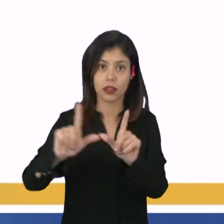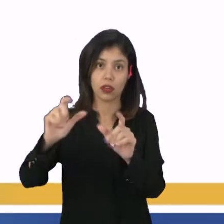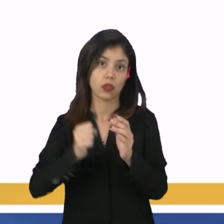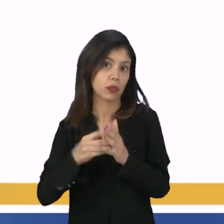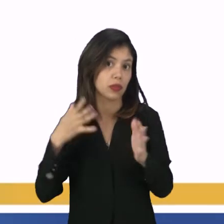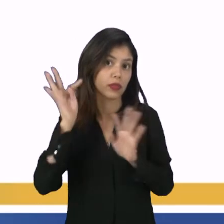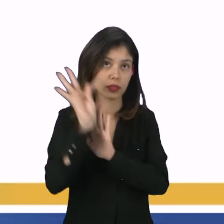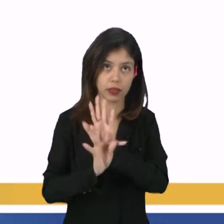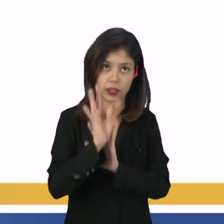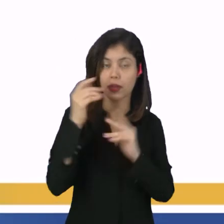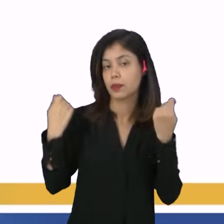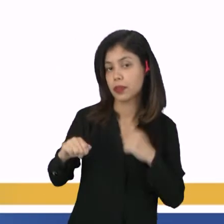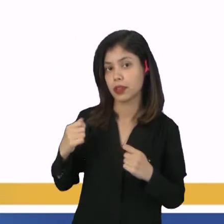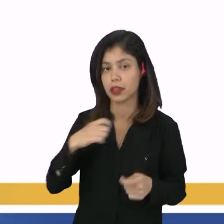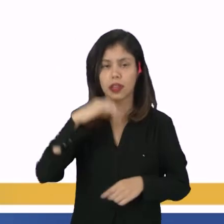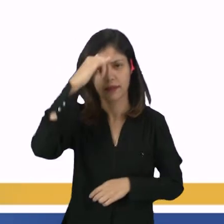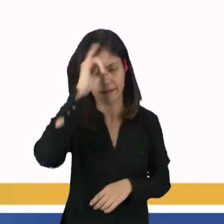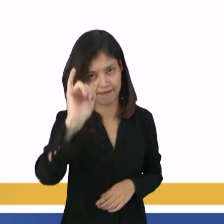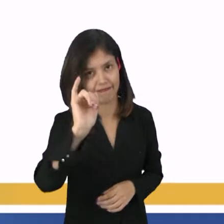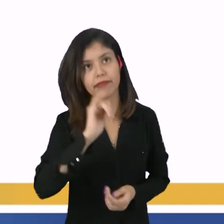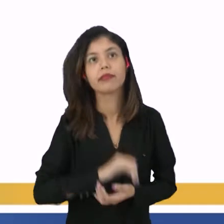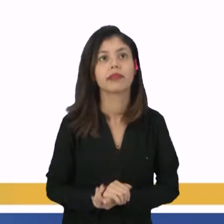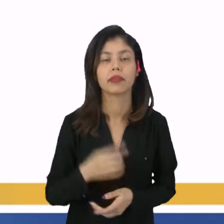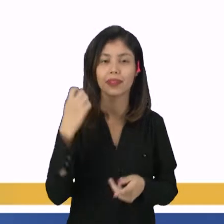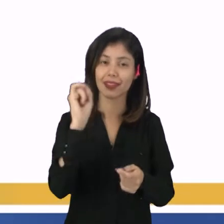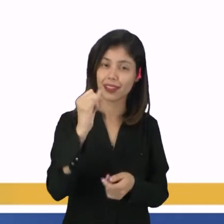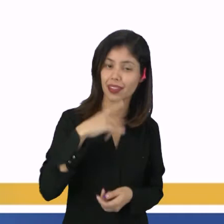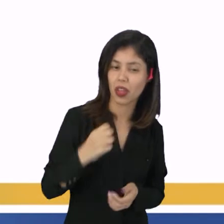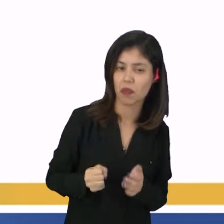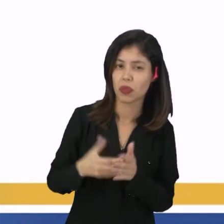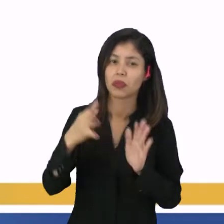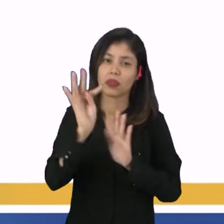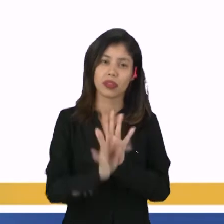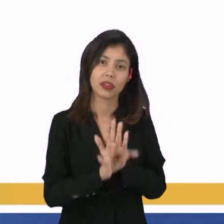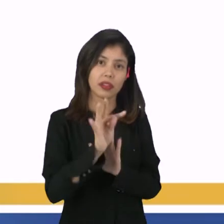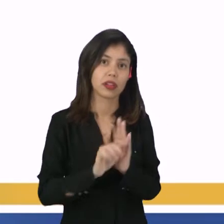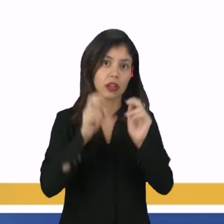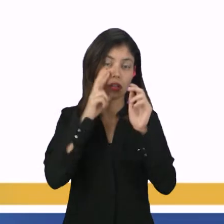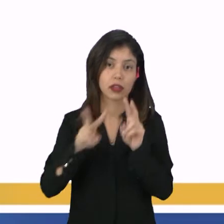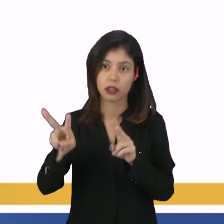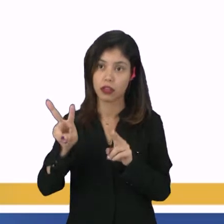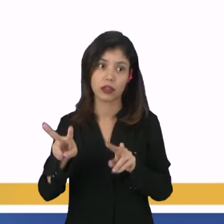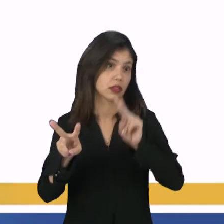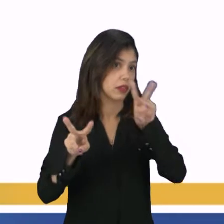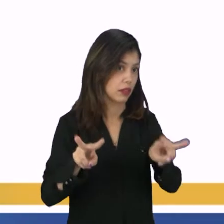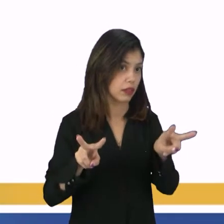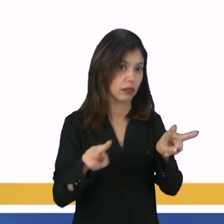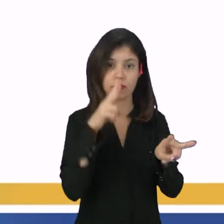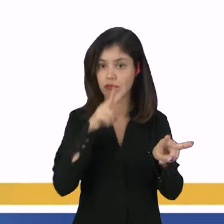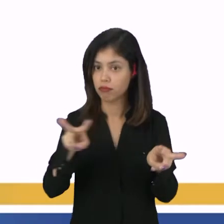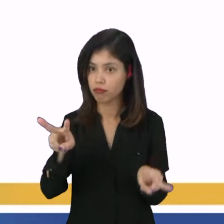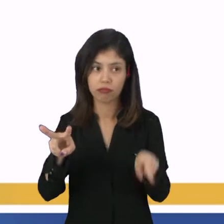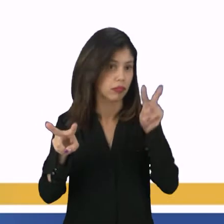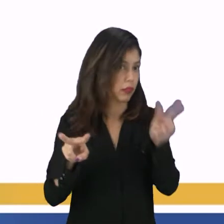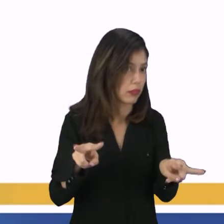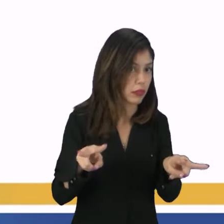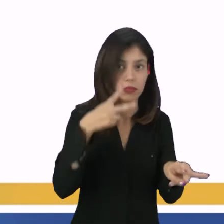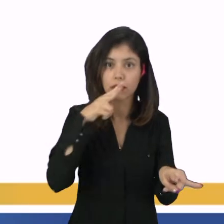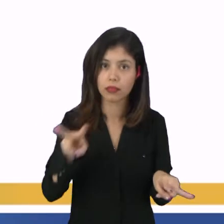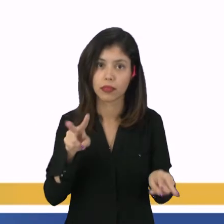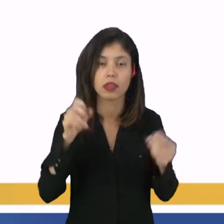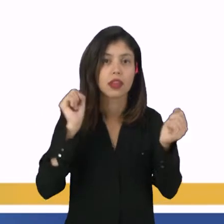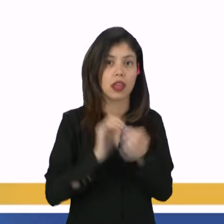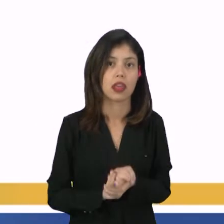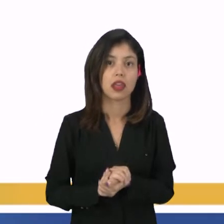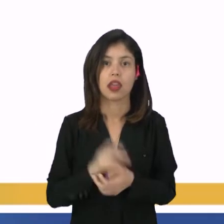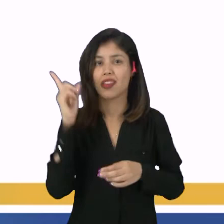muito texto devem ser evitados. Se tem muito texto, o público divide a atenção entre o que estão lendo e o que estão ouvindo. É